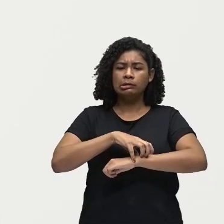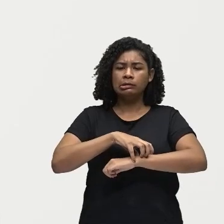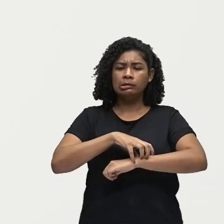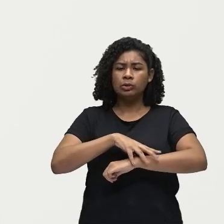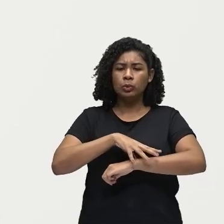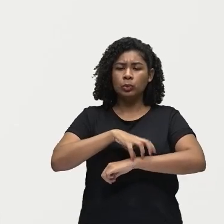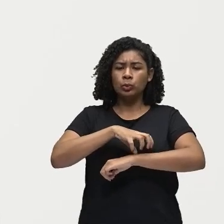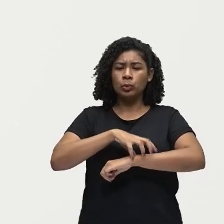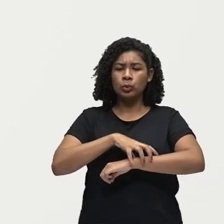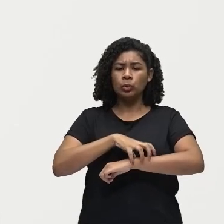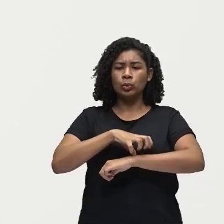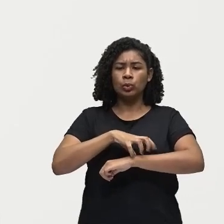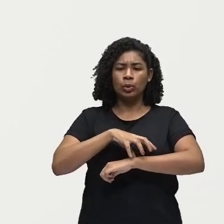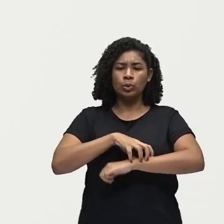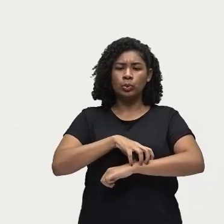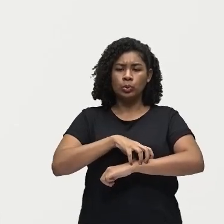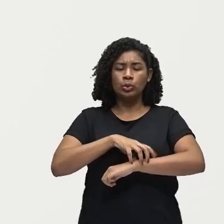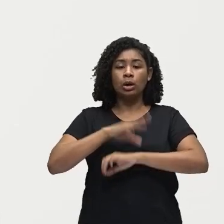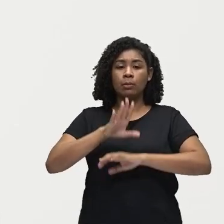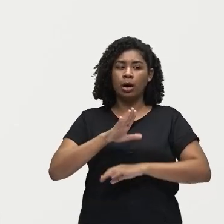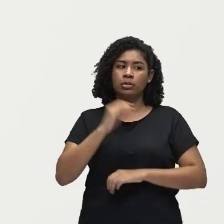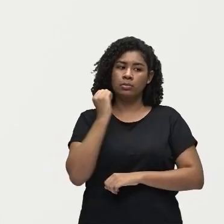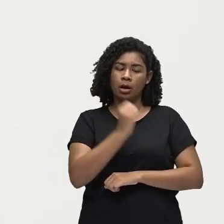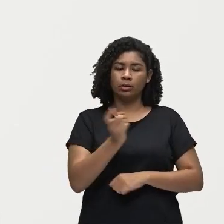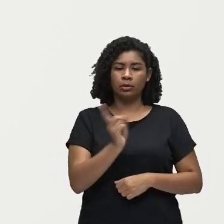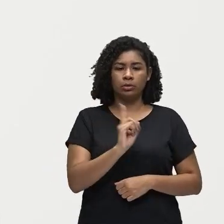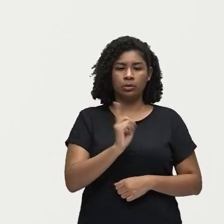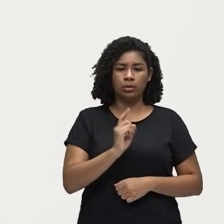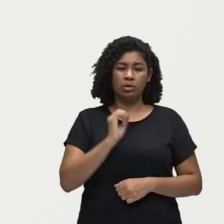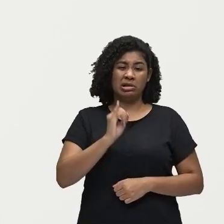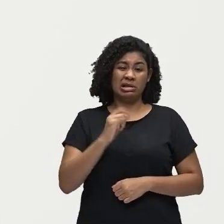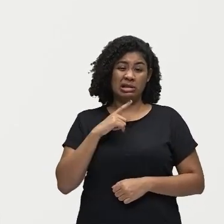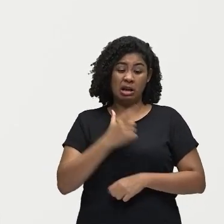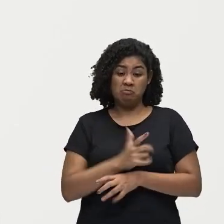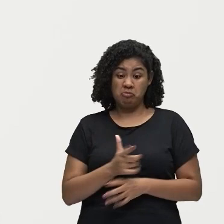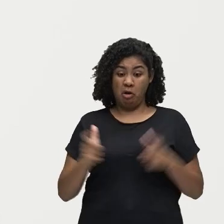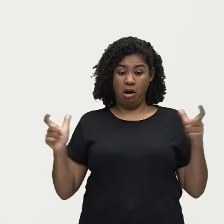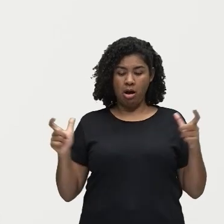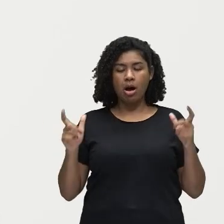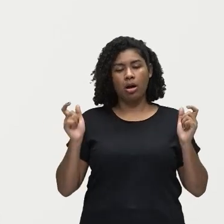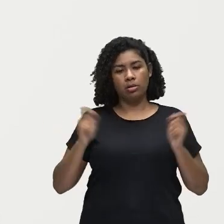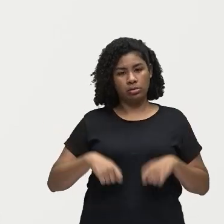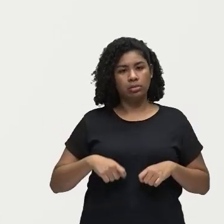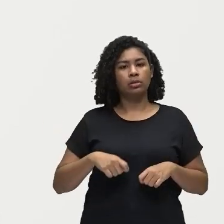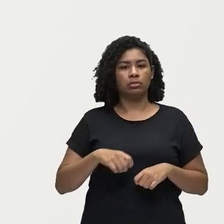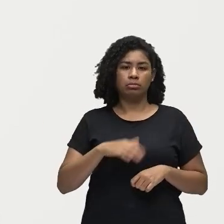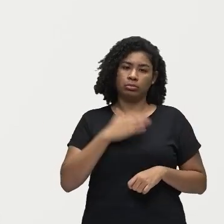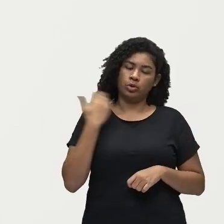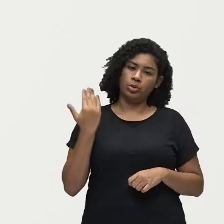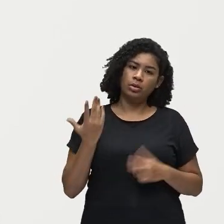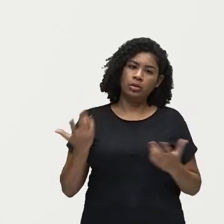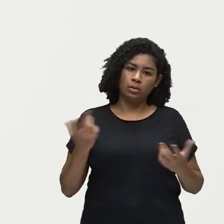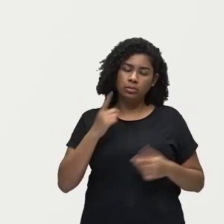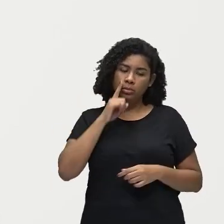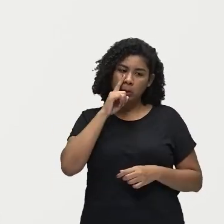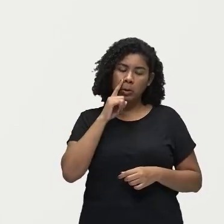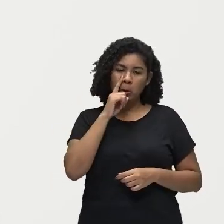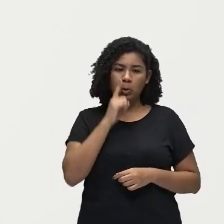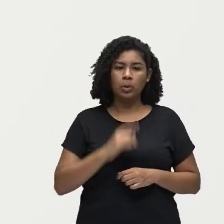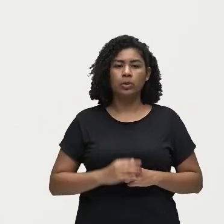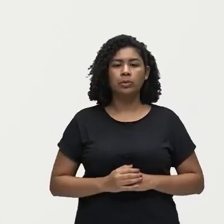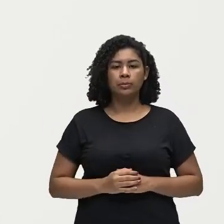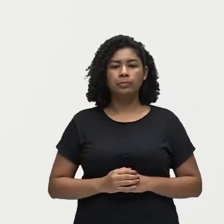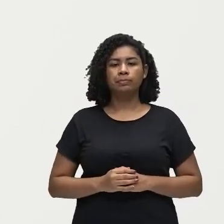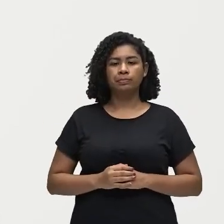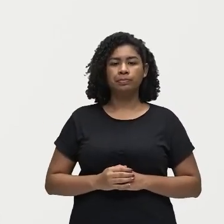sem matá-lo. A não ser que você tenha uma super população de carrapatos no indivíduo, aí, lógico, né, vai